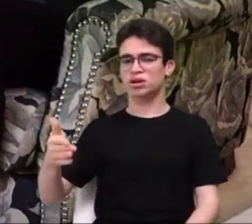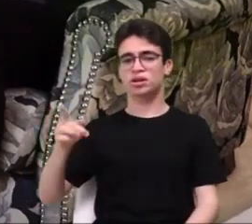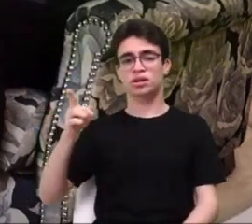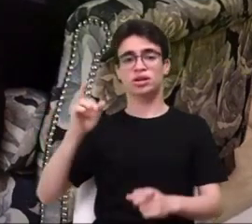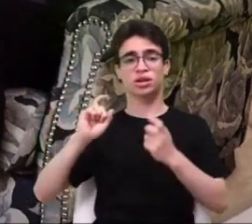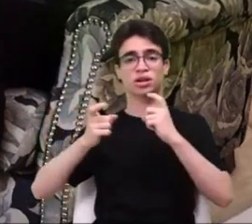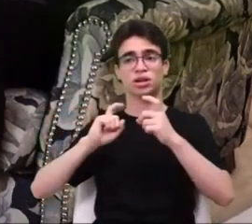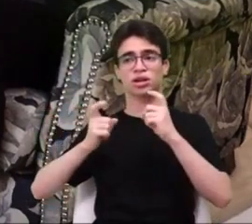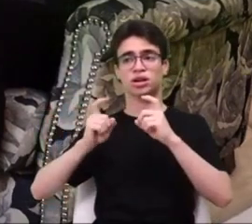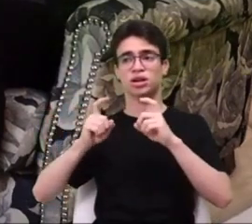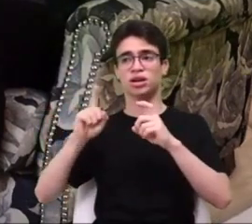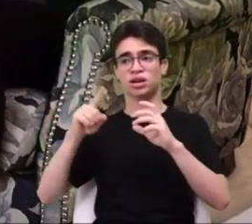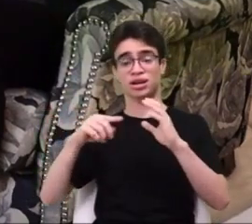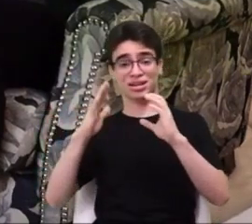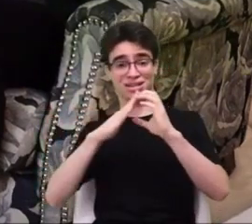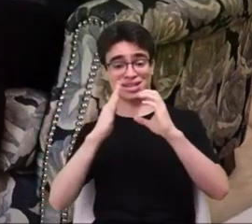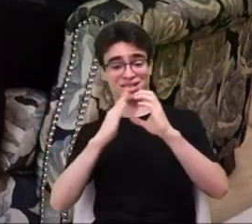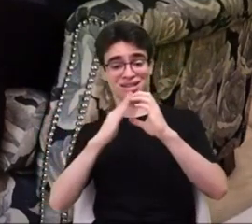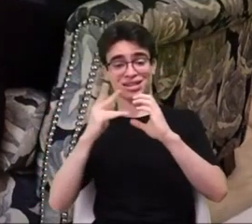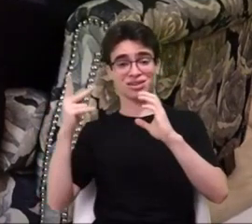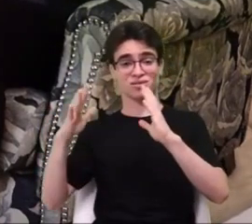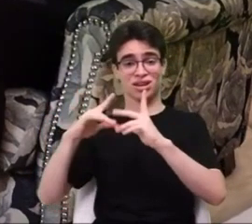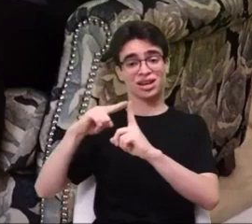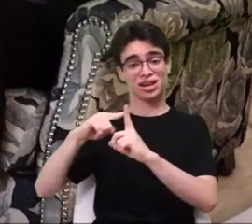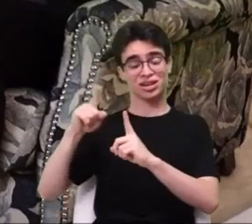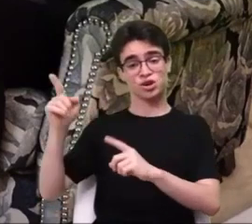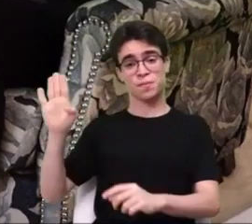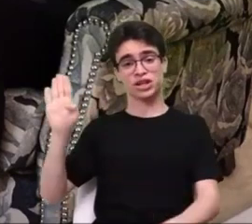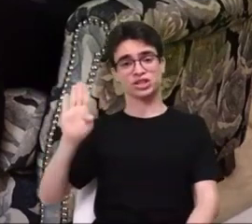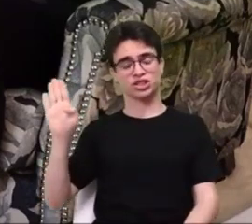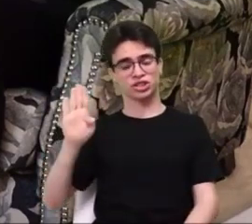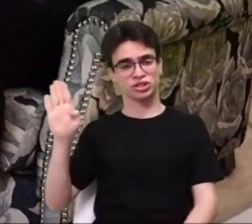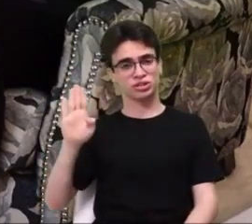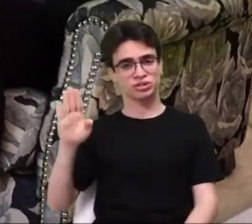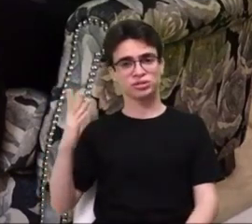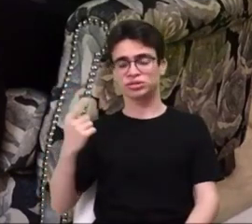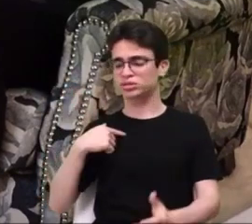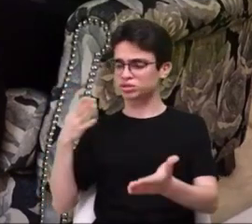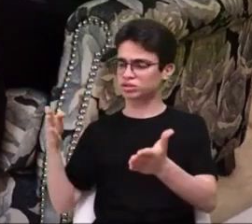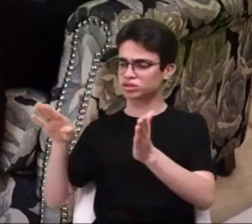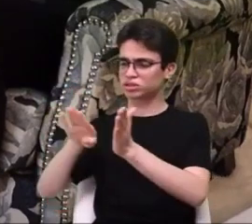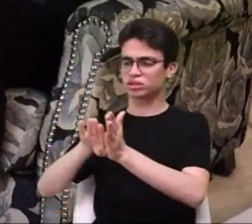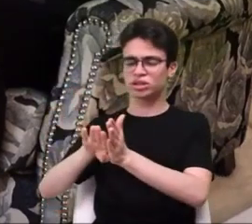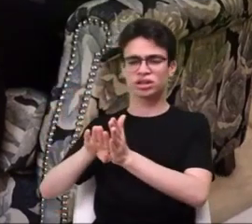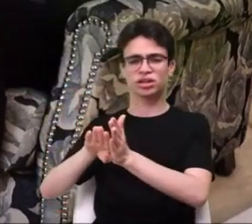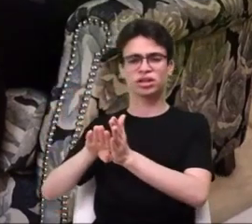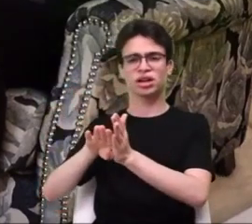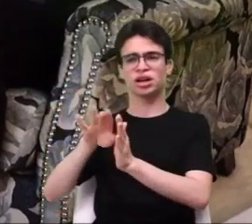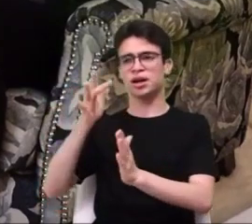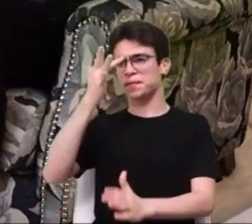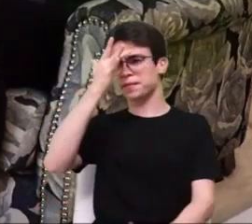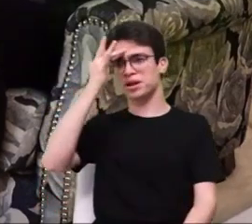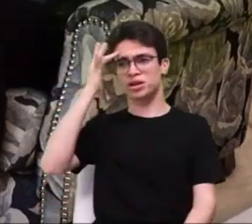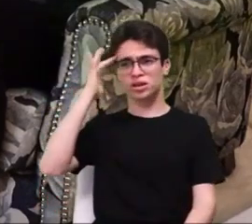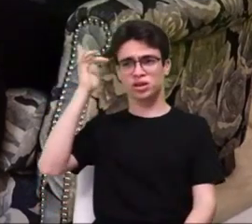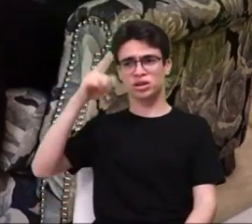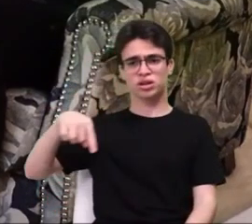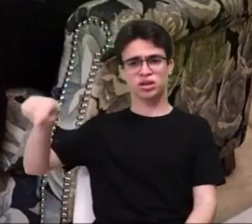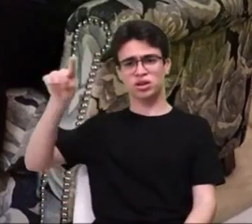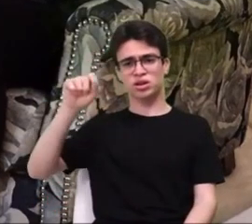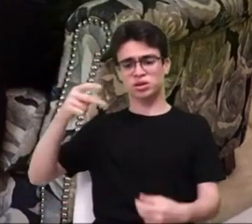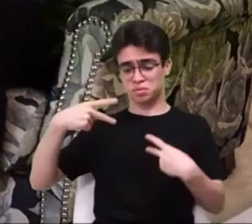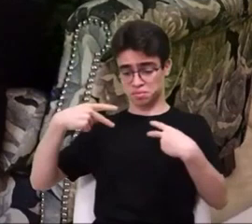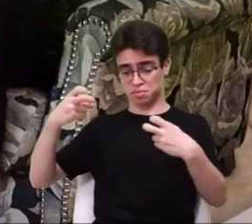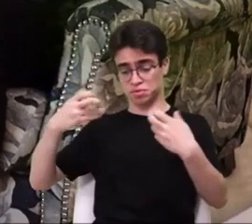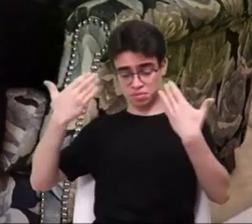Era uma reunião, era uma célula de uma igreja batista. E quando eu cheguei ali, as pessoas